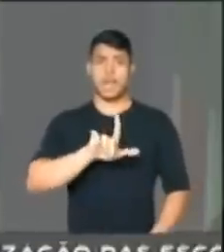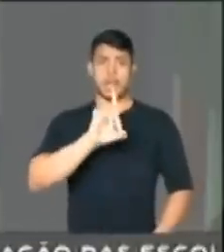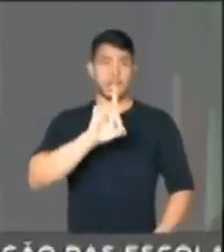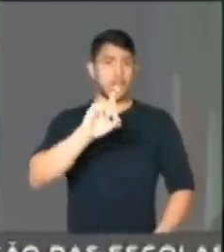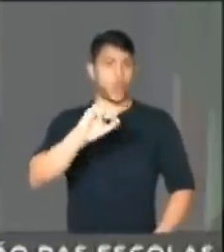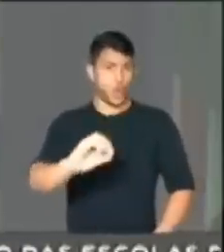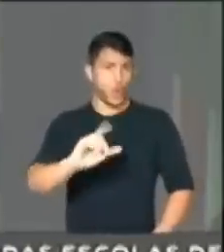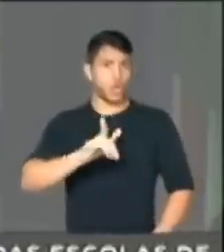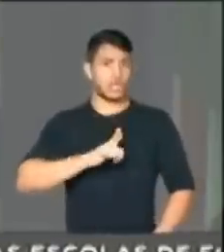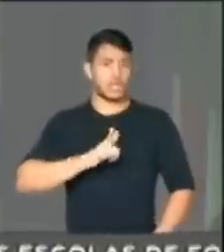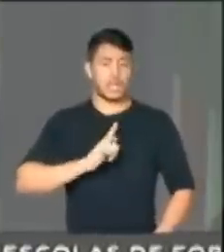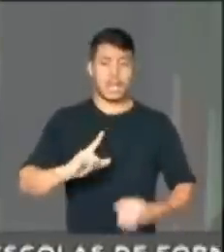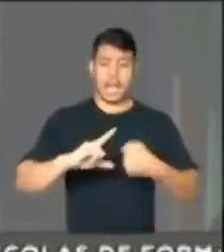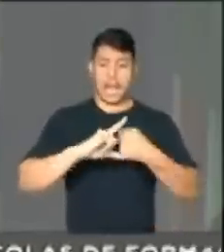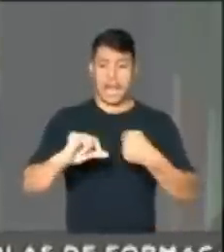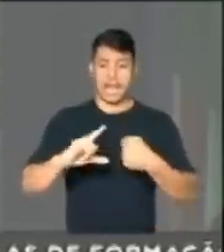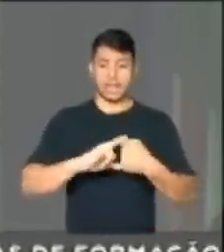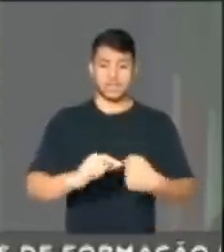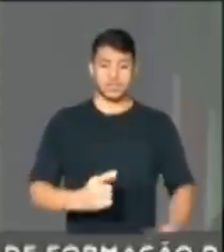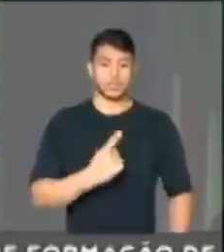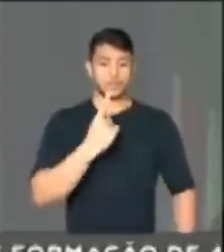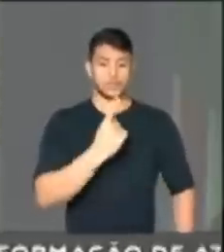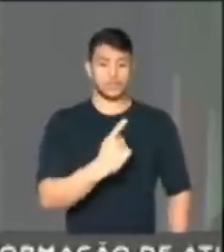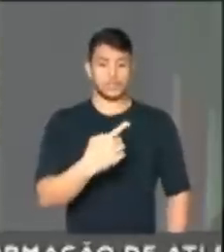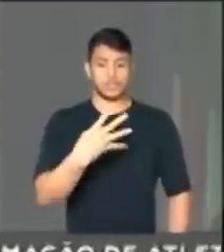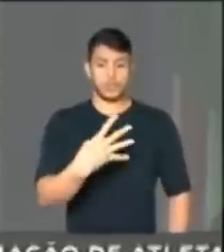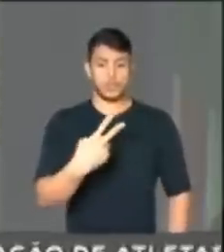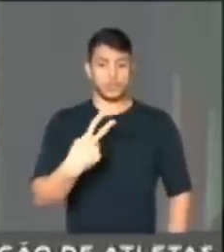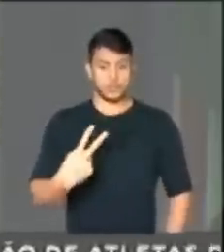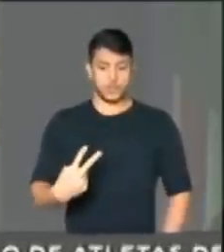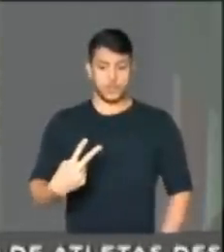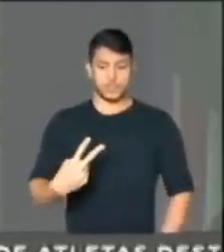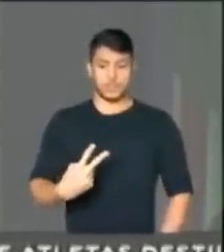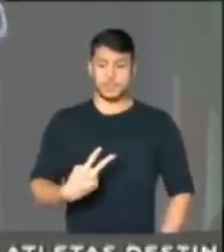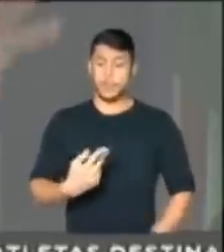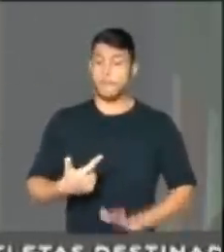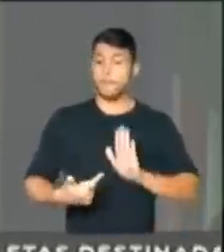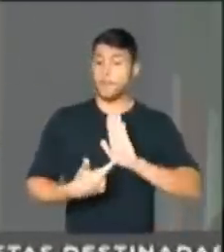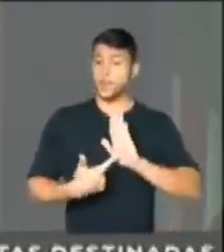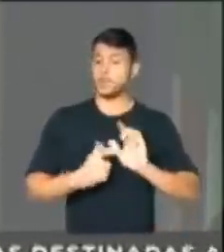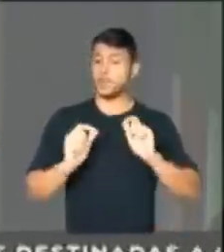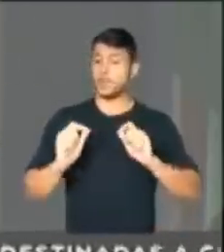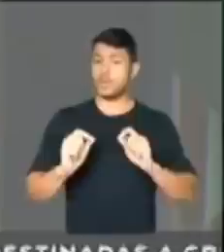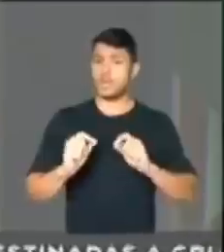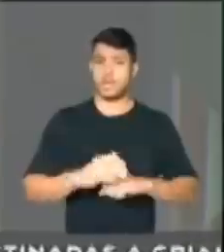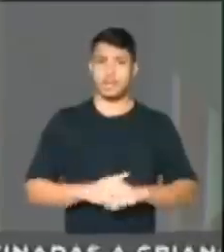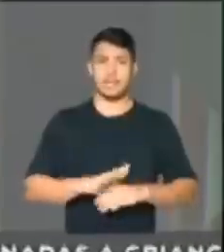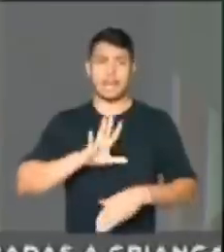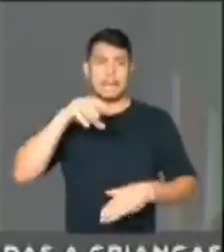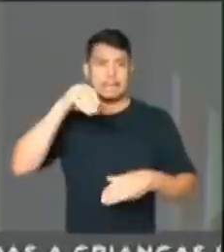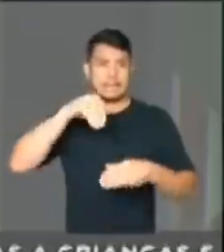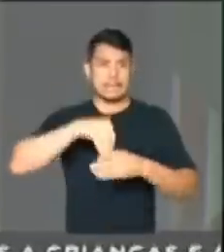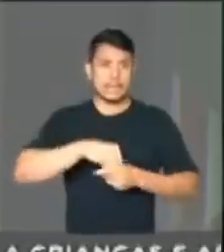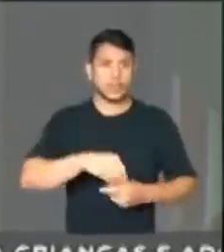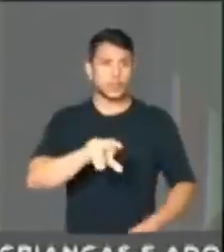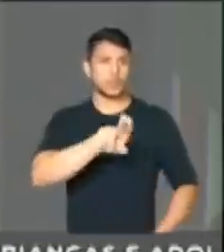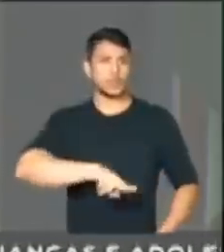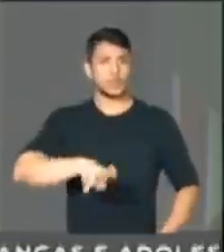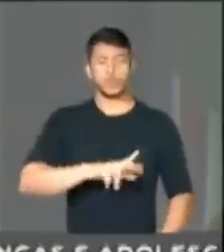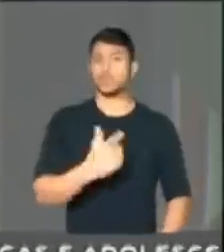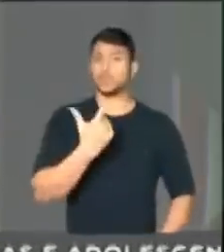muito clara. É vedada na execução orçamentária